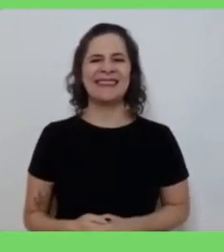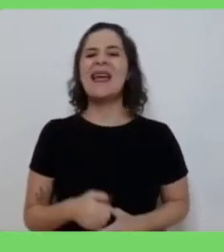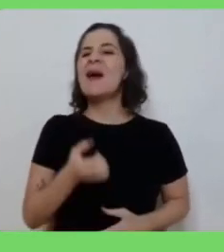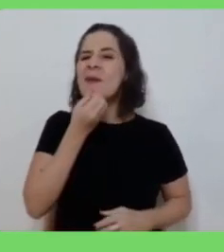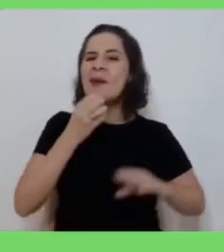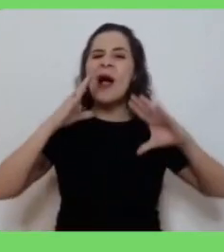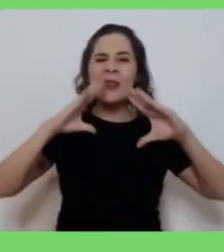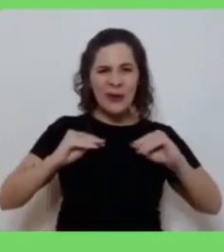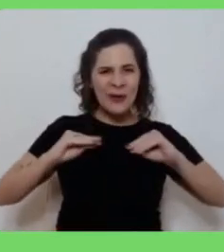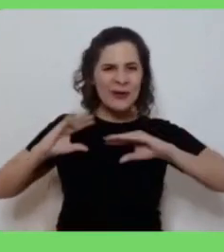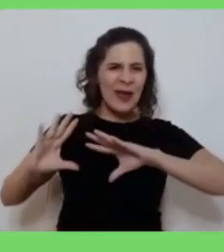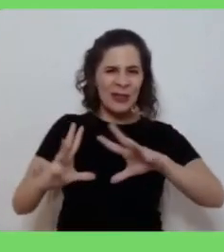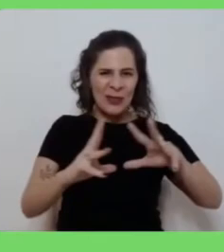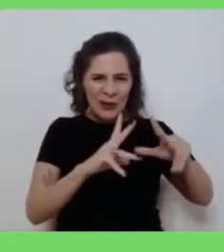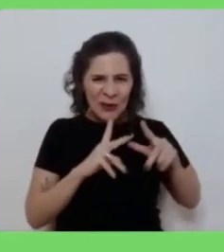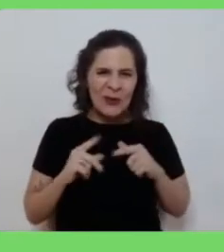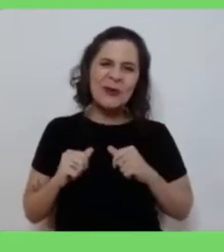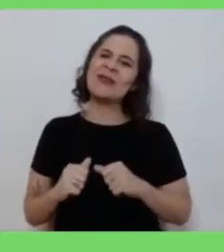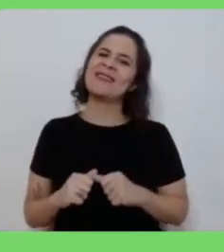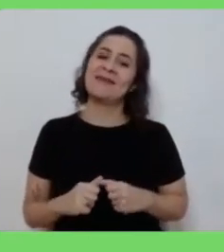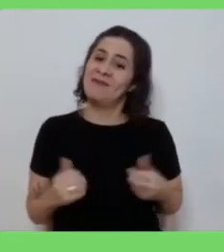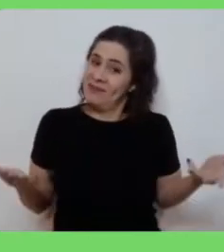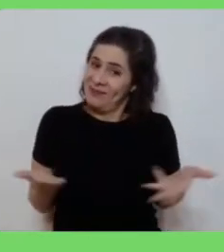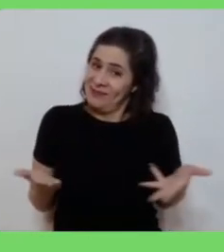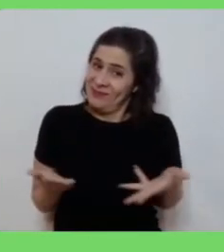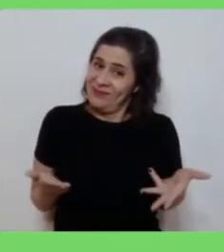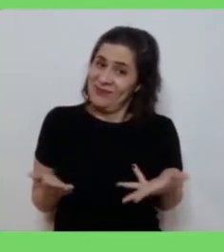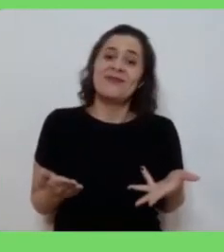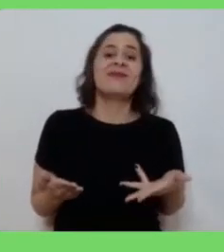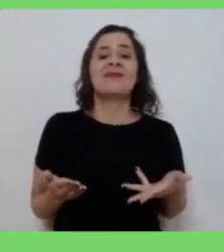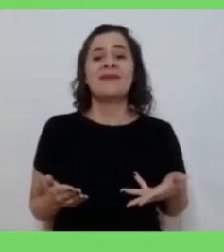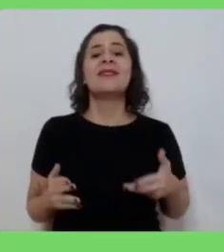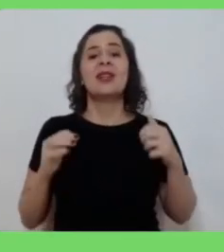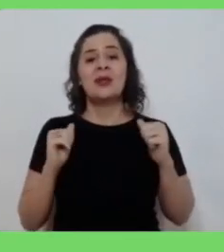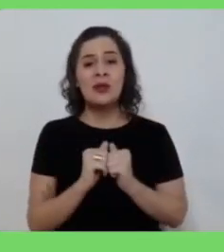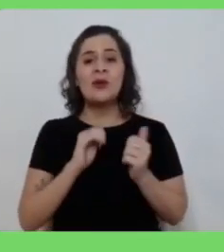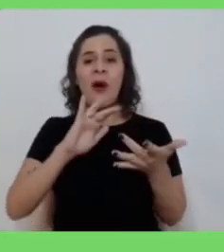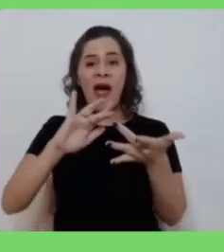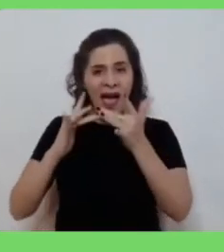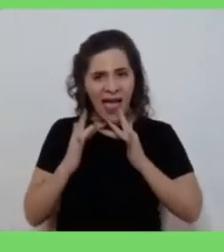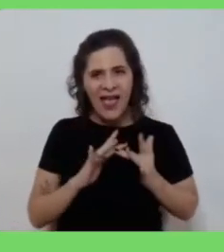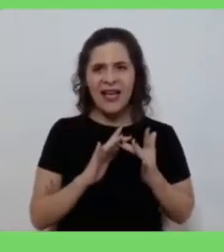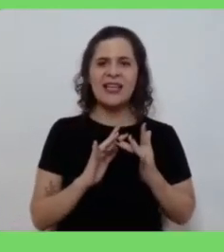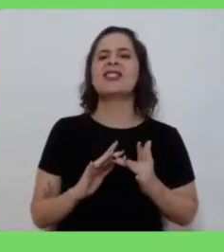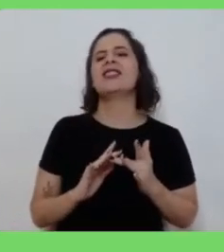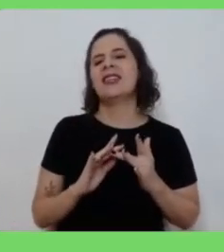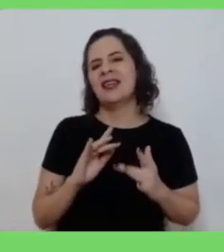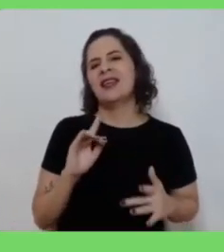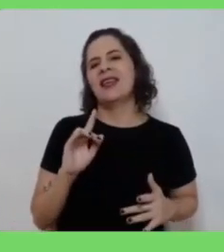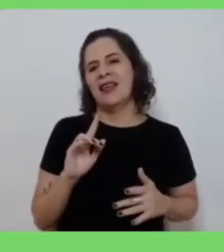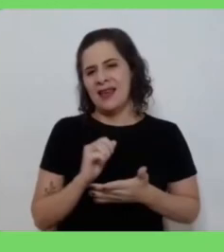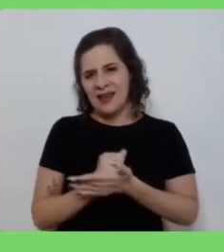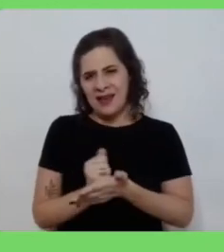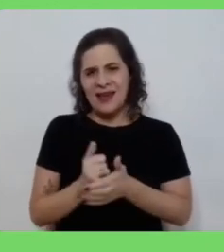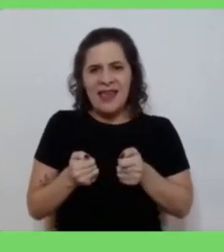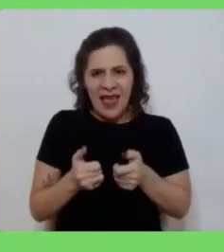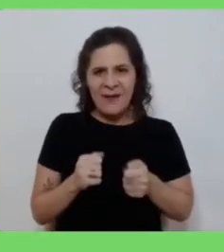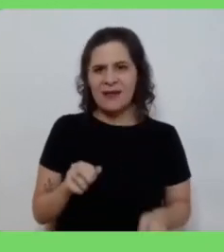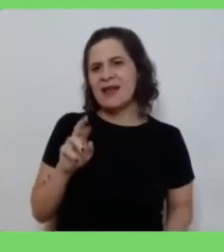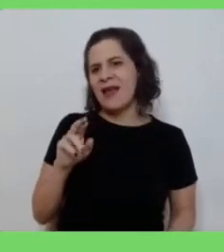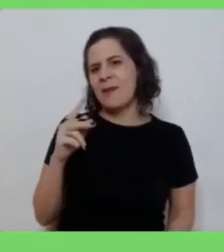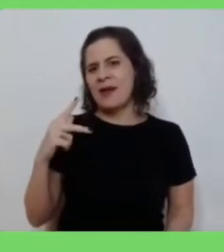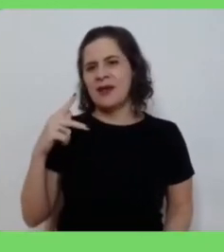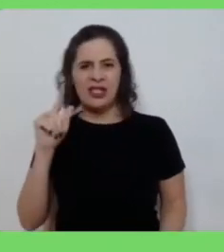noite para todo mundo eh a gente da rede Progressista de games né a RPG estamos muito felizes aqui da oportunidade de